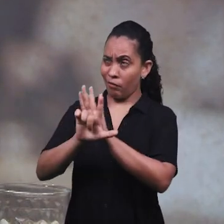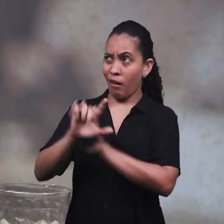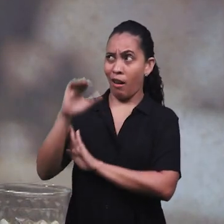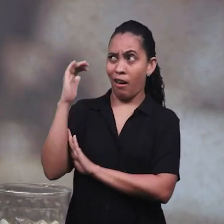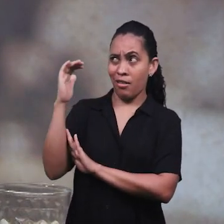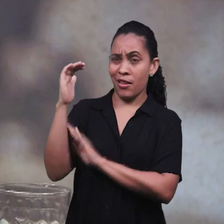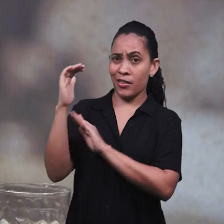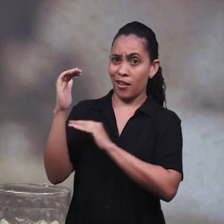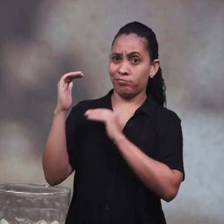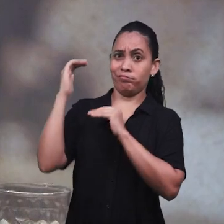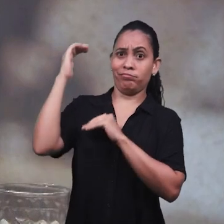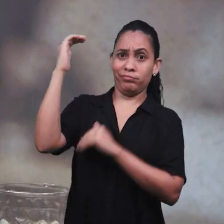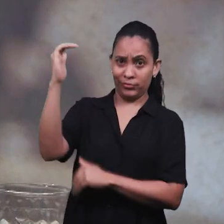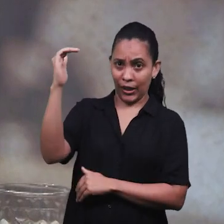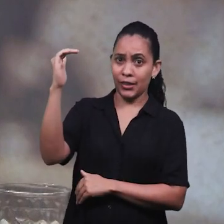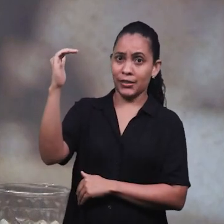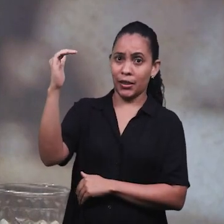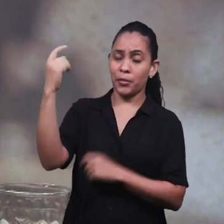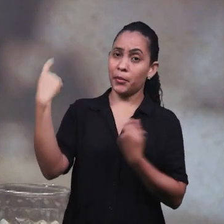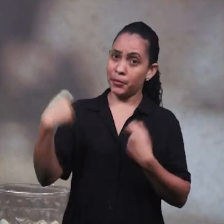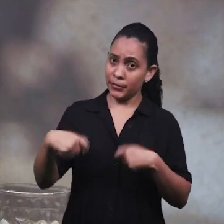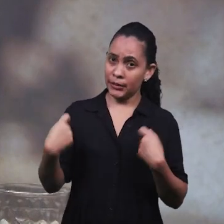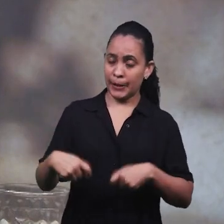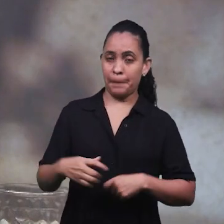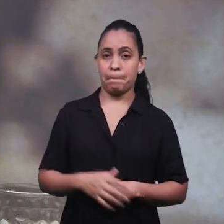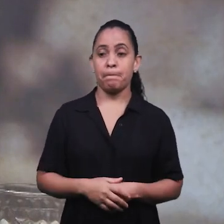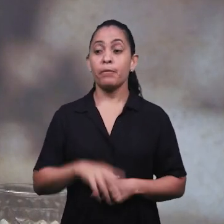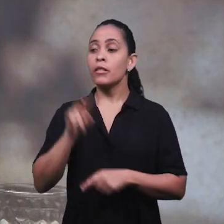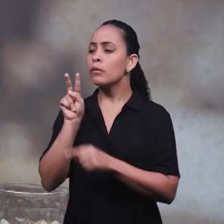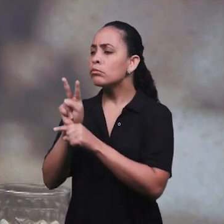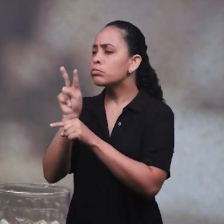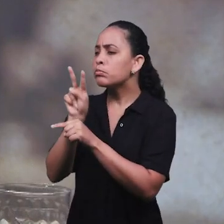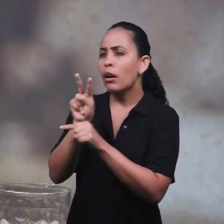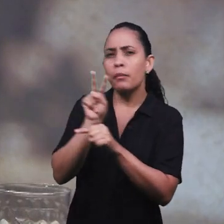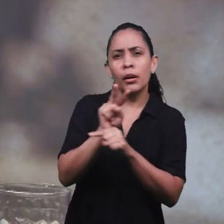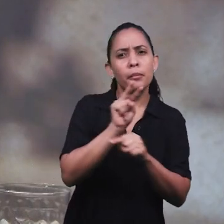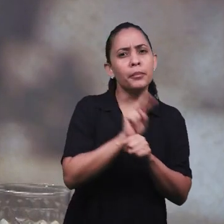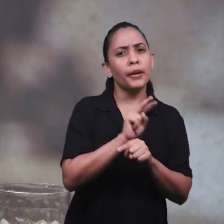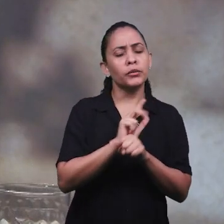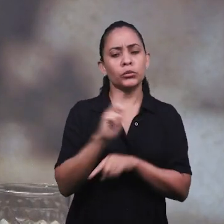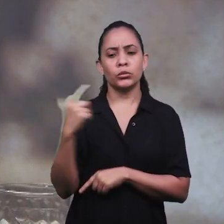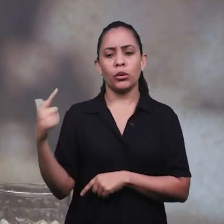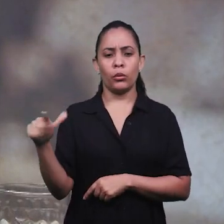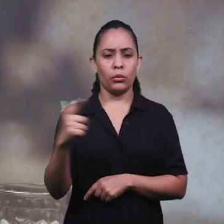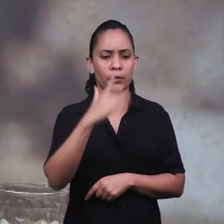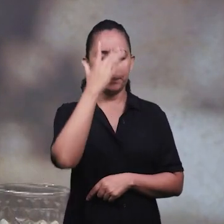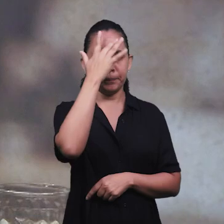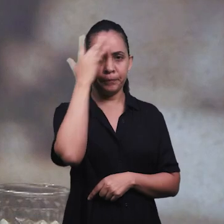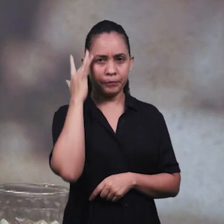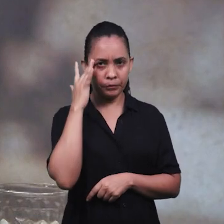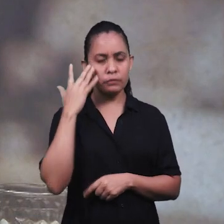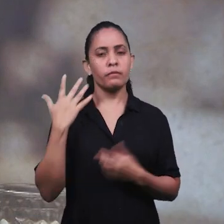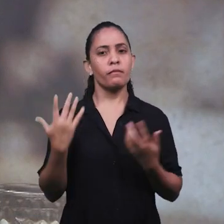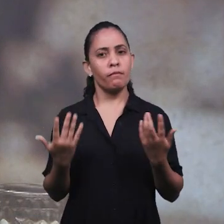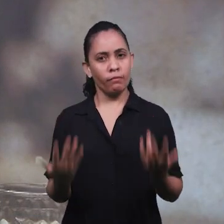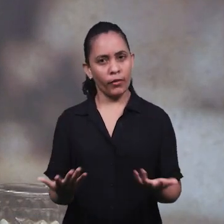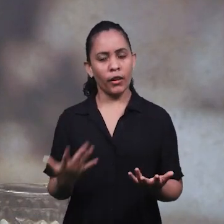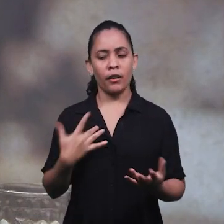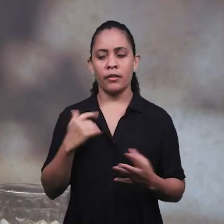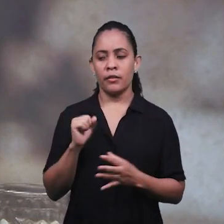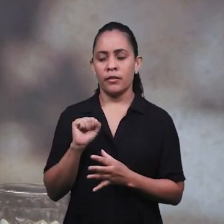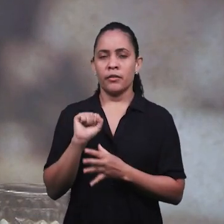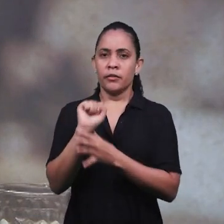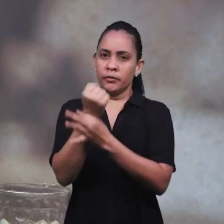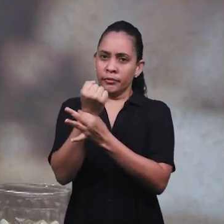com o Regimento Interno. Então, o síndico ele tem esse dever de fiscalização sobre os demais condôminos. Ou seja, ele tem que garantir que os